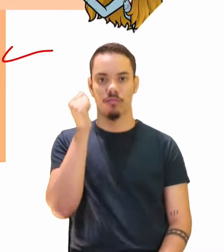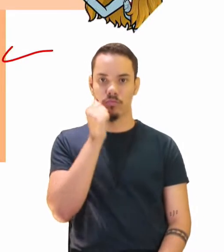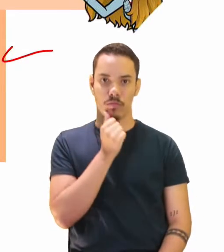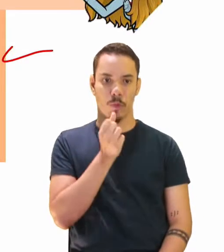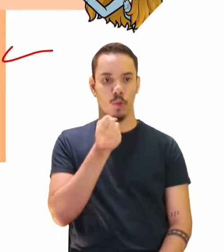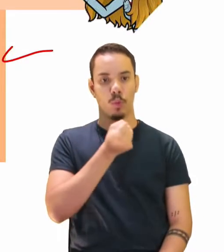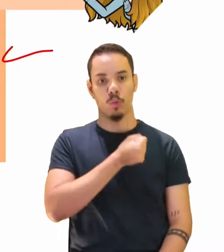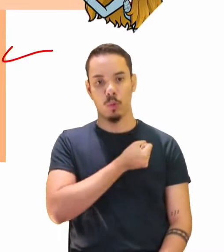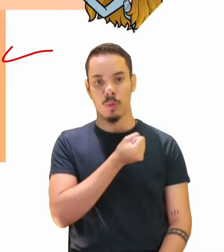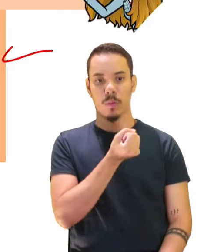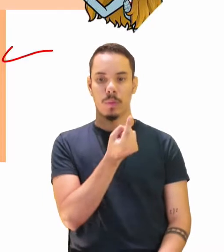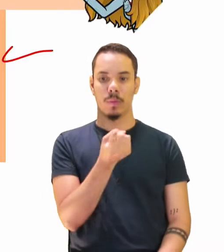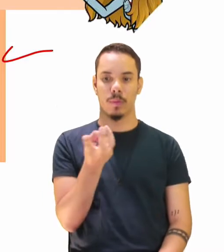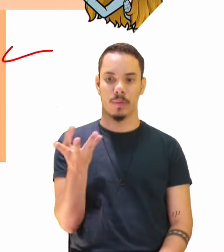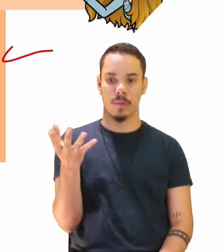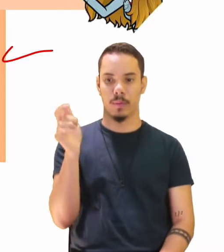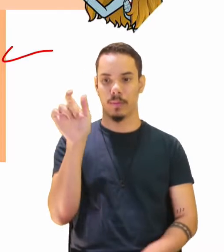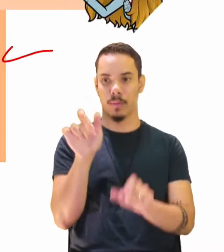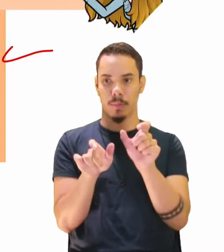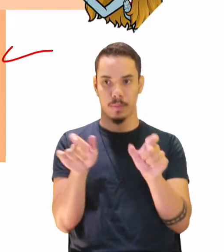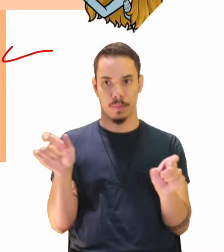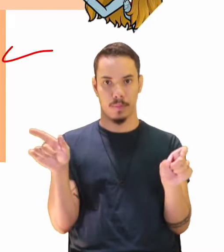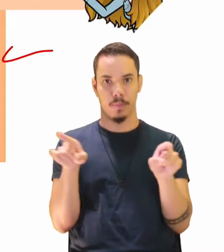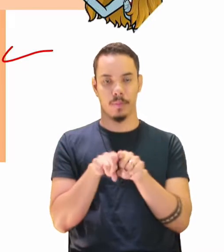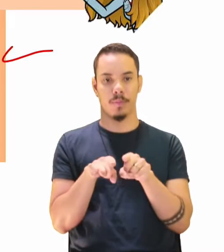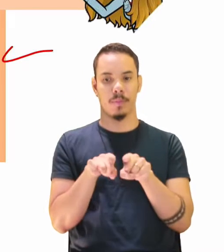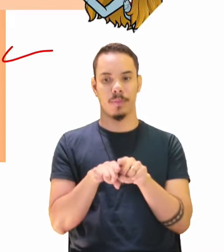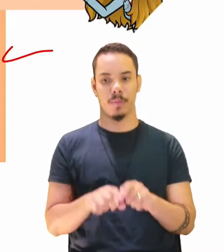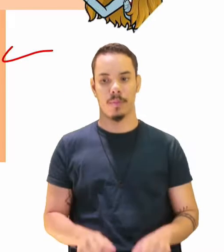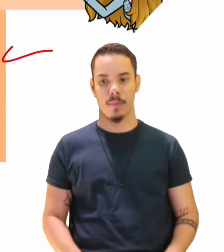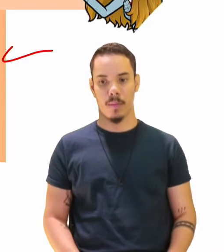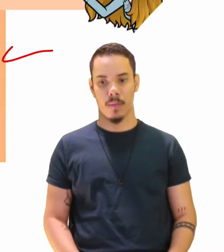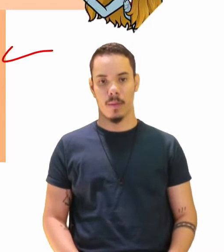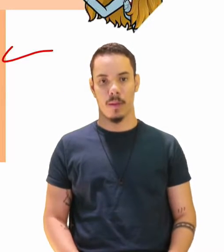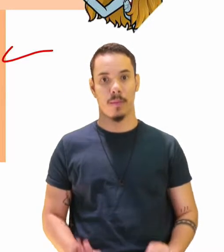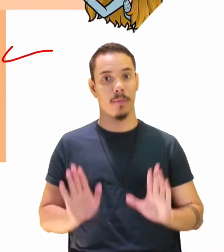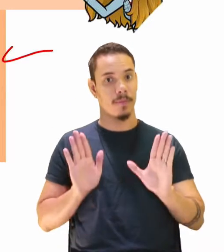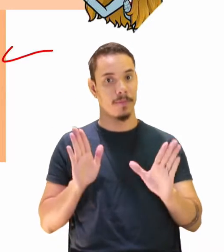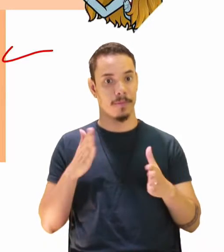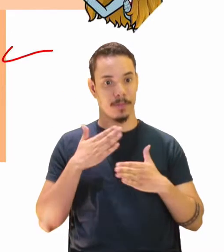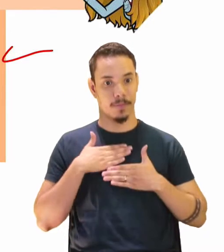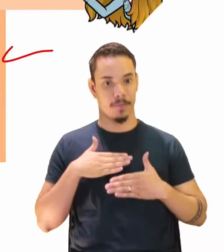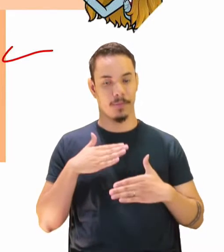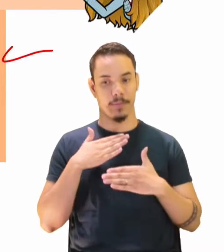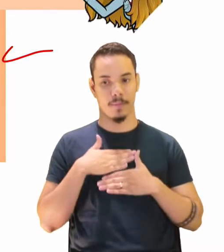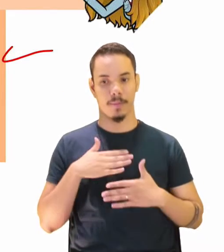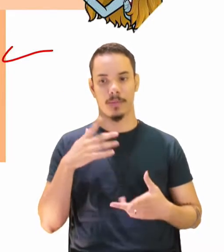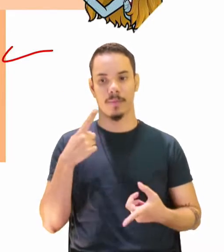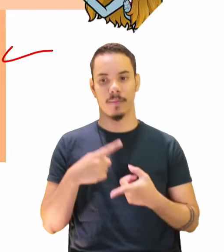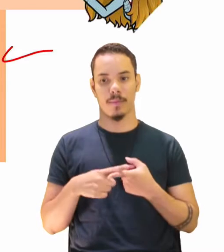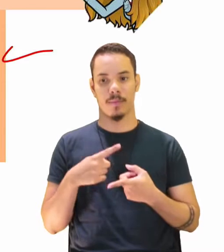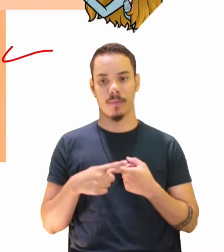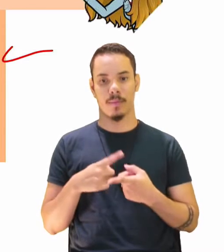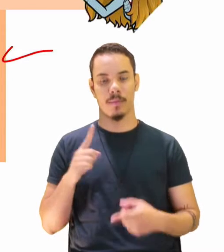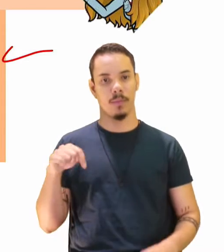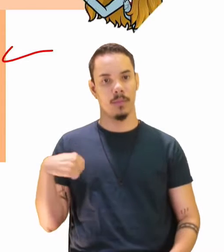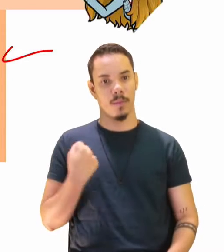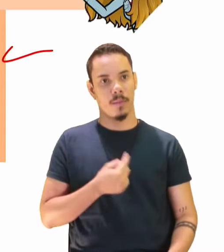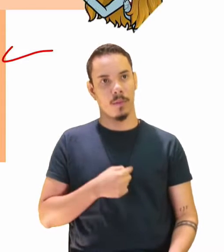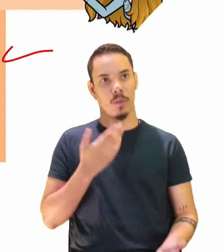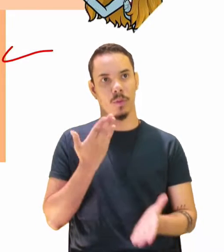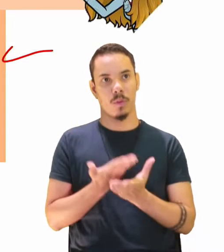tá certo? E de pessoa também. Mas calma, amadinho, aqui